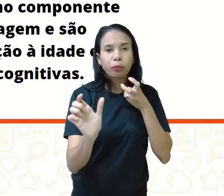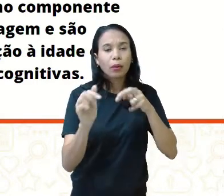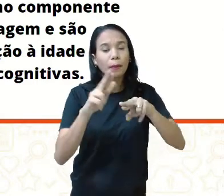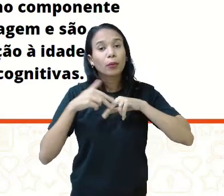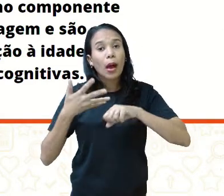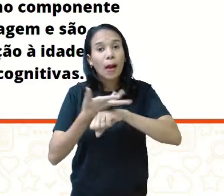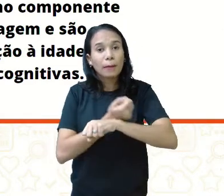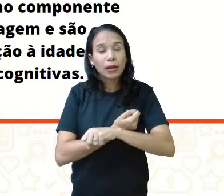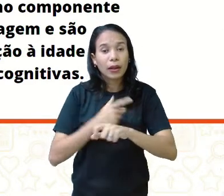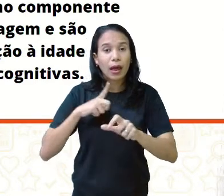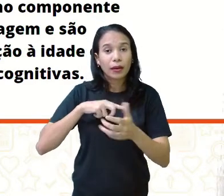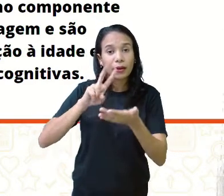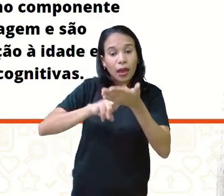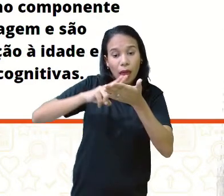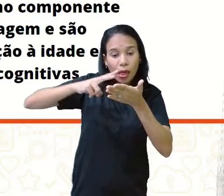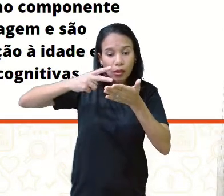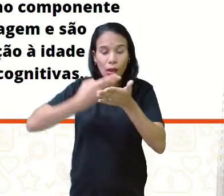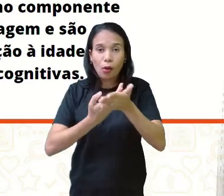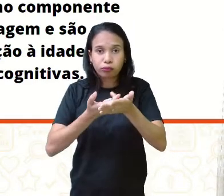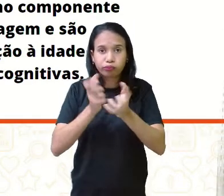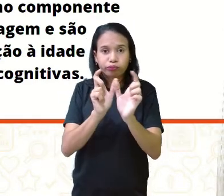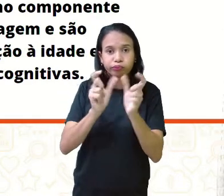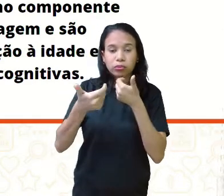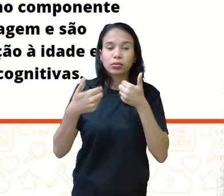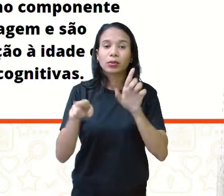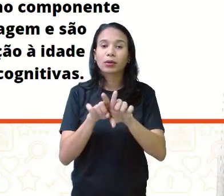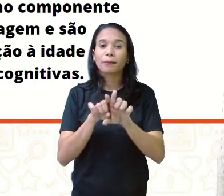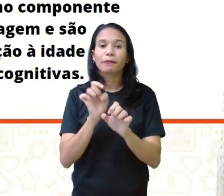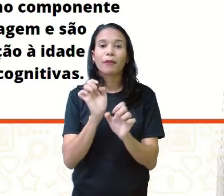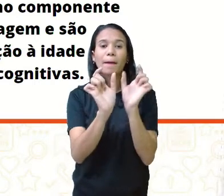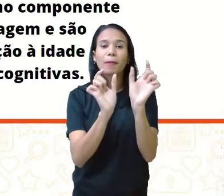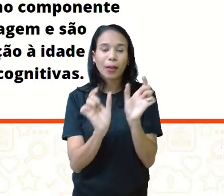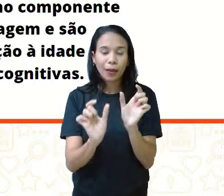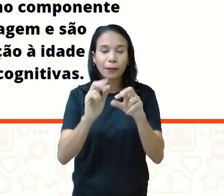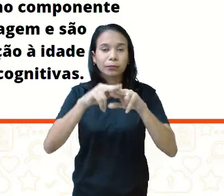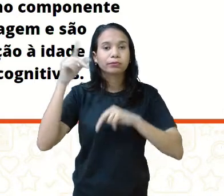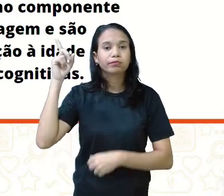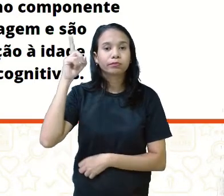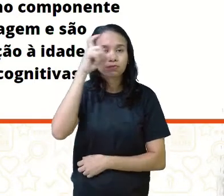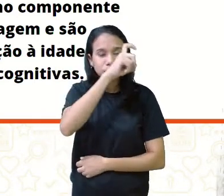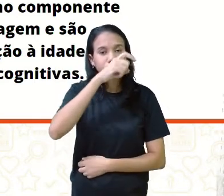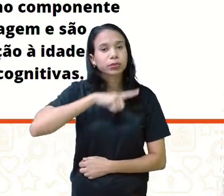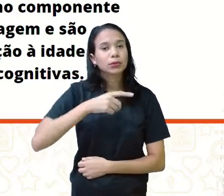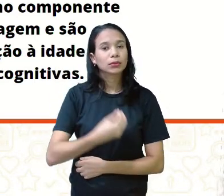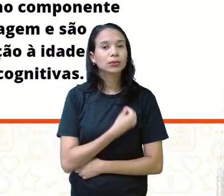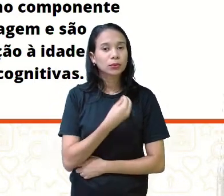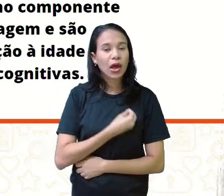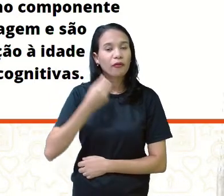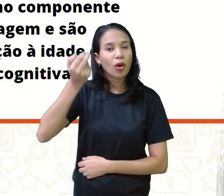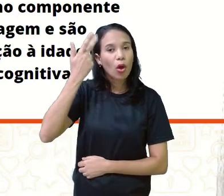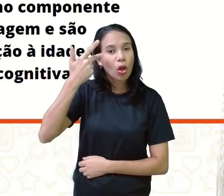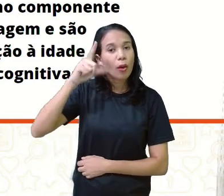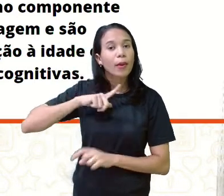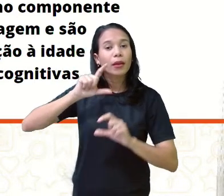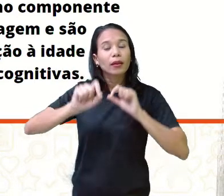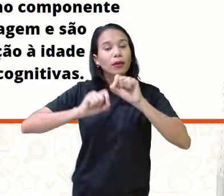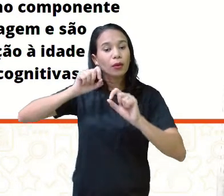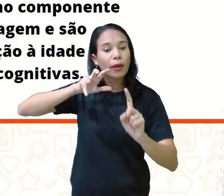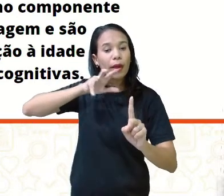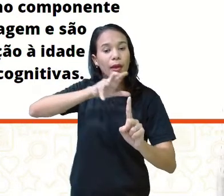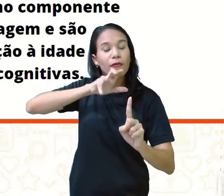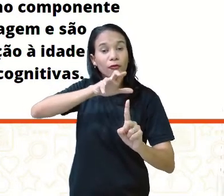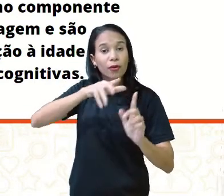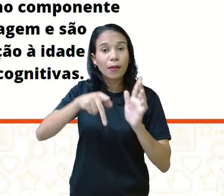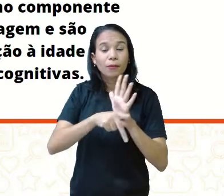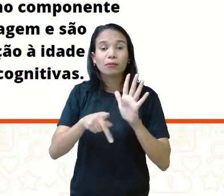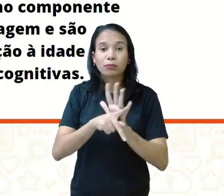de decodificação e em soletração. Essas dificuldades normalmente resultam de um